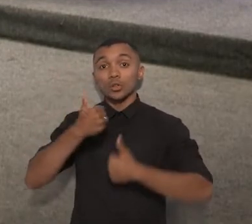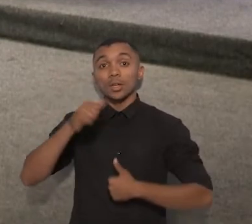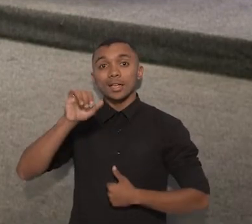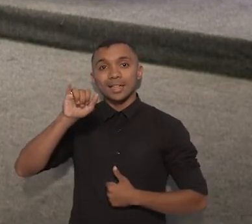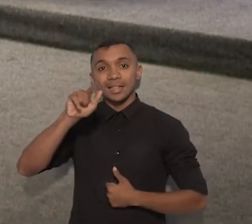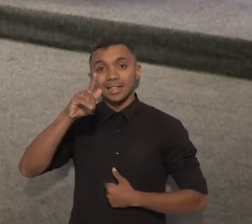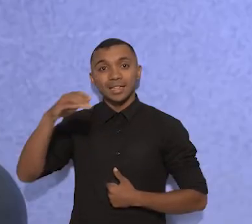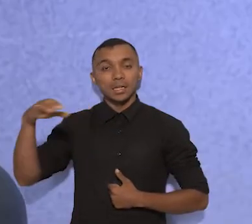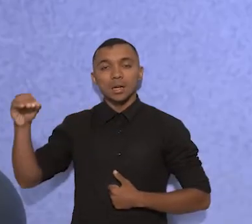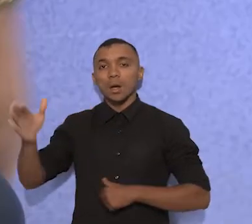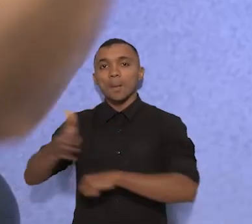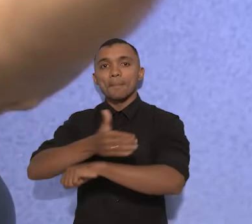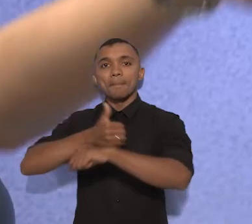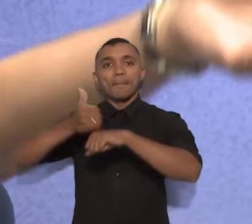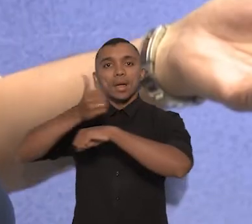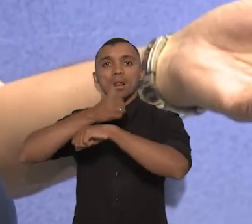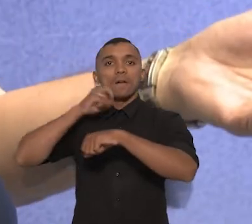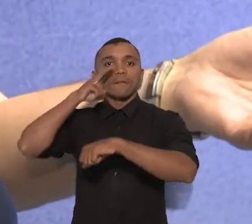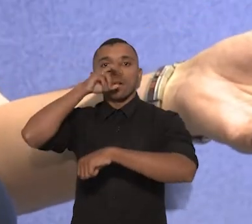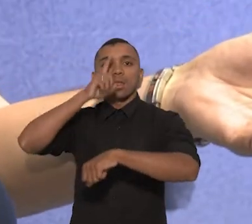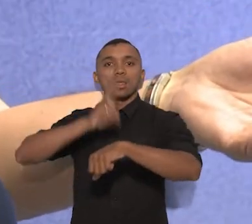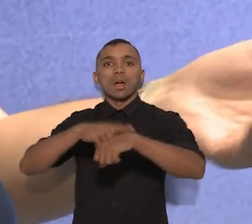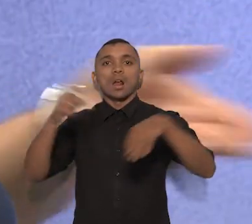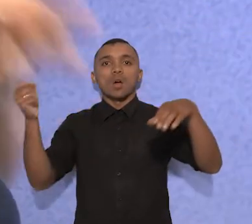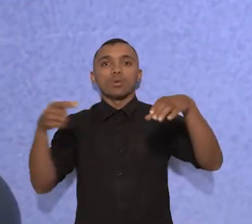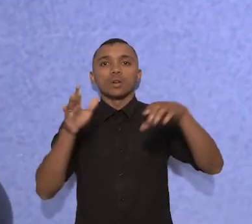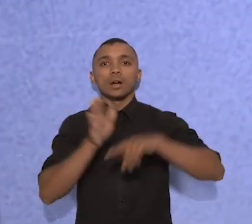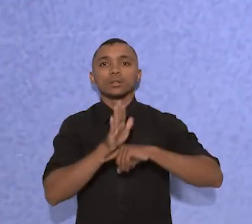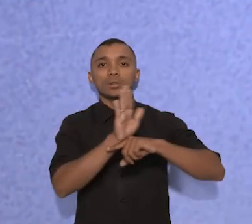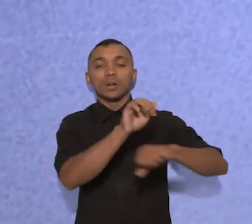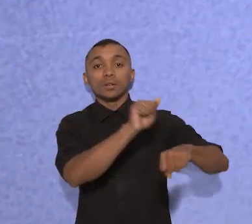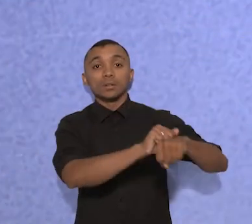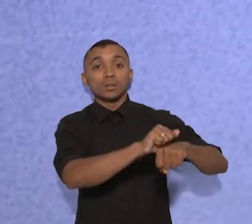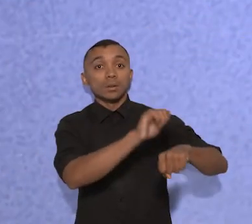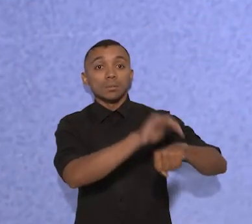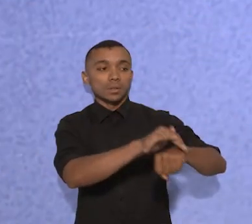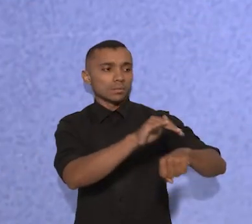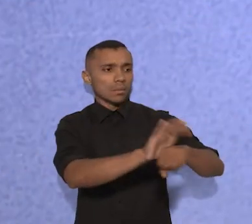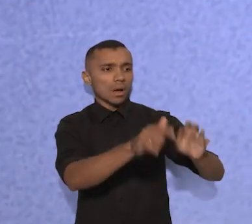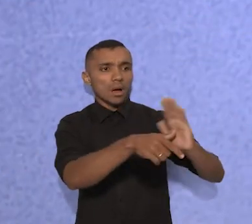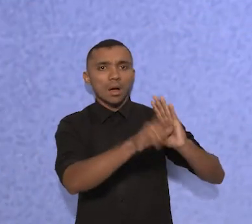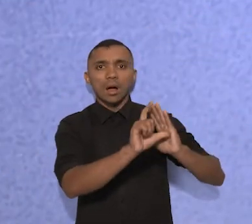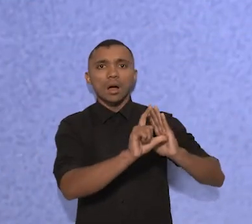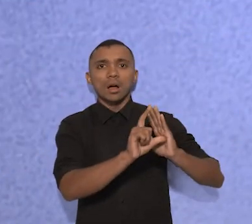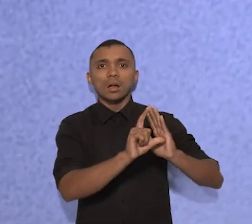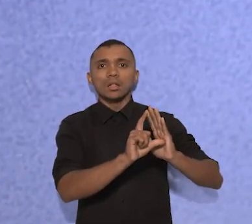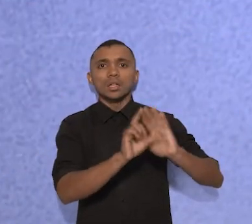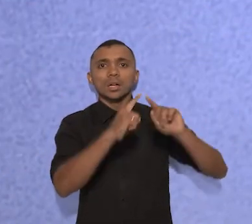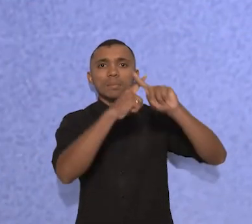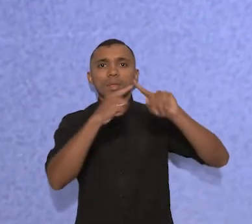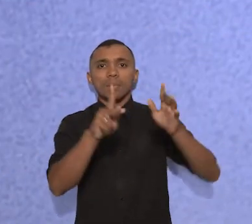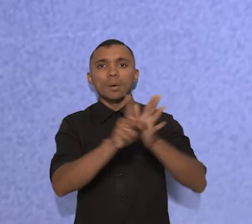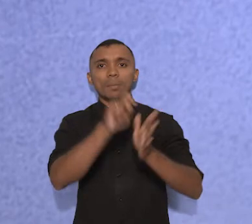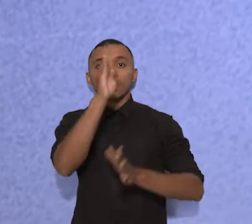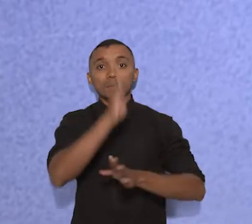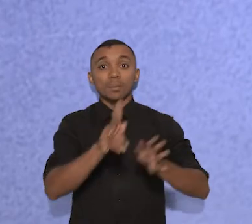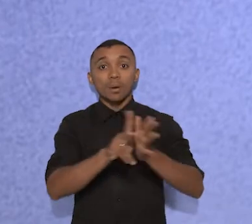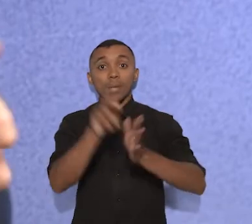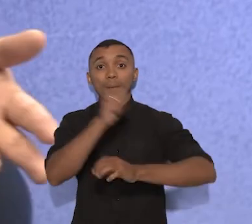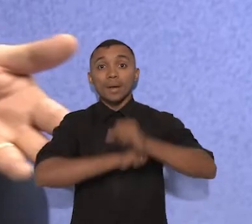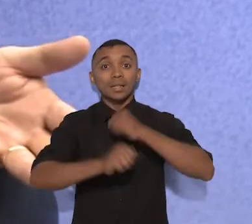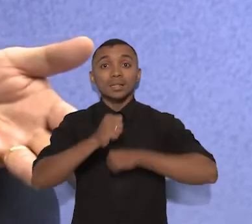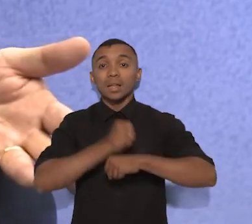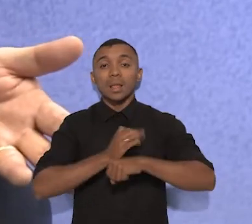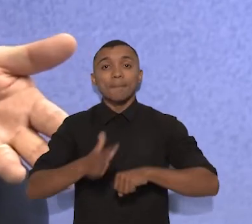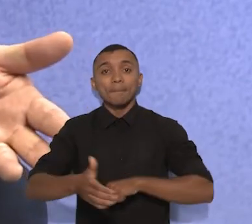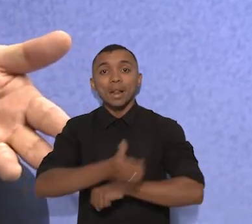era o melhor atacante do Fortaleza, disparado, tanto que foi o artilheiro do Fortaleza. Disparado. Mas foi eleito pela Crônica no Campeonato Brasileiro do ano CBF passado o melhor lateral